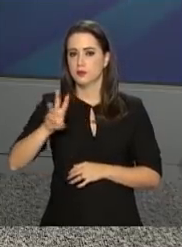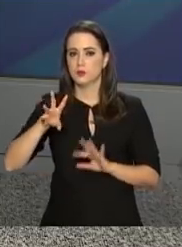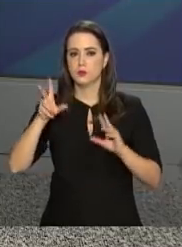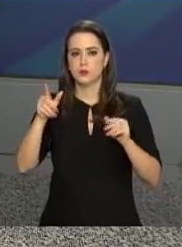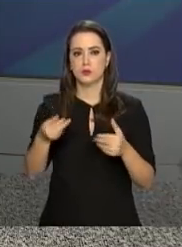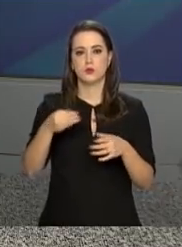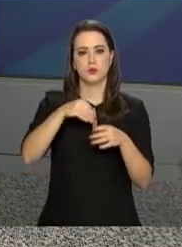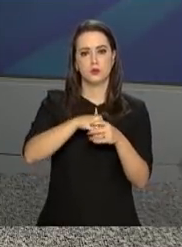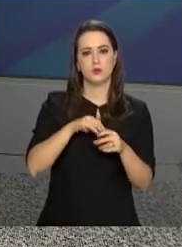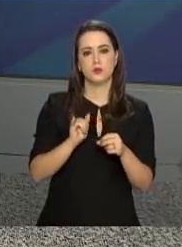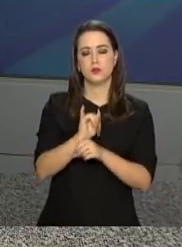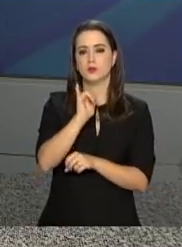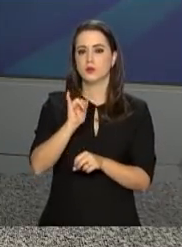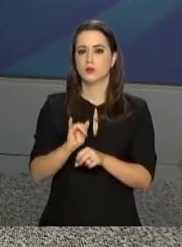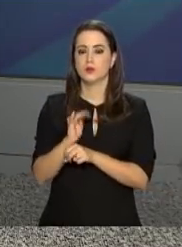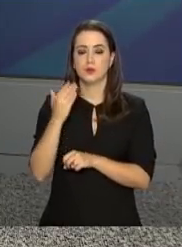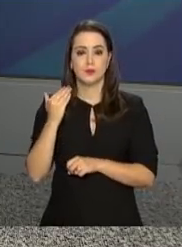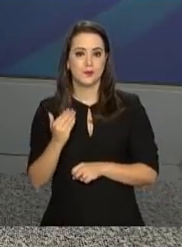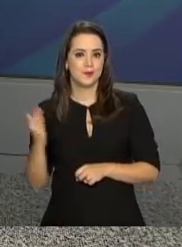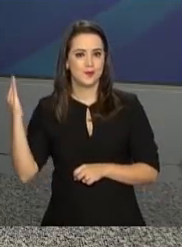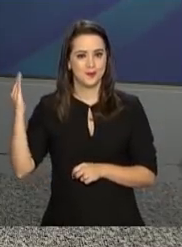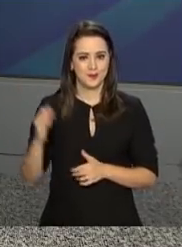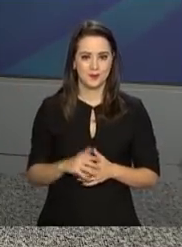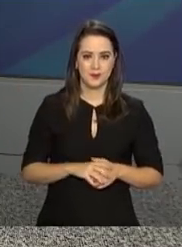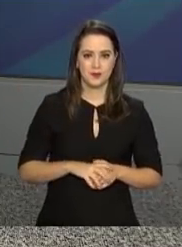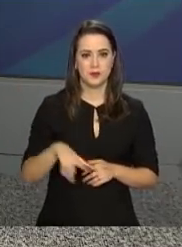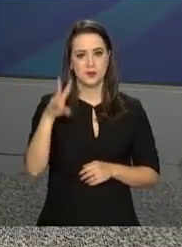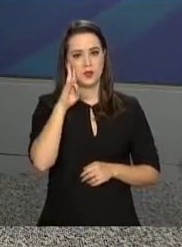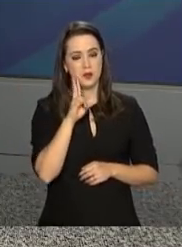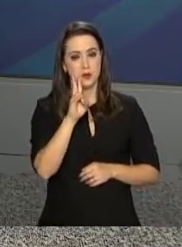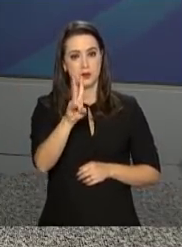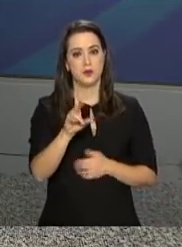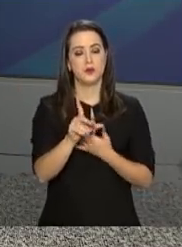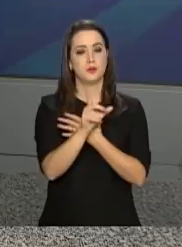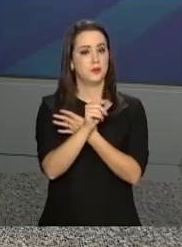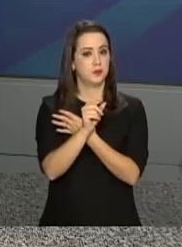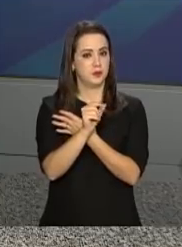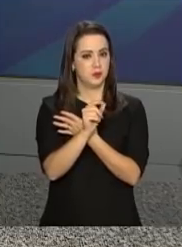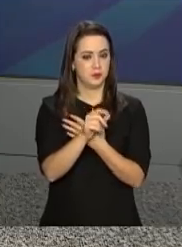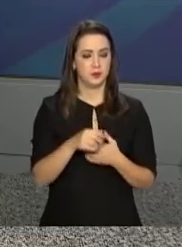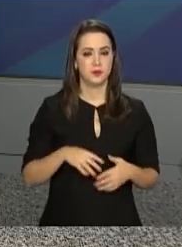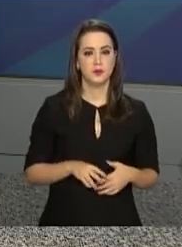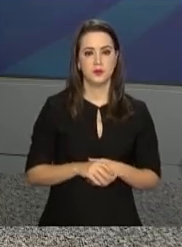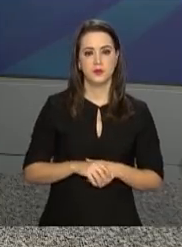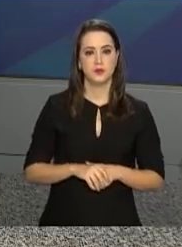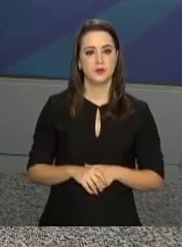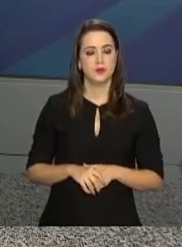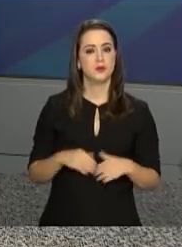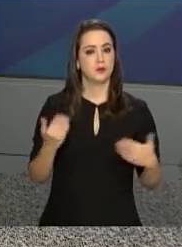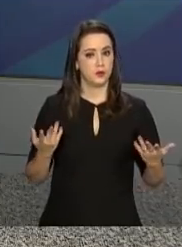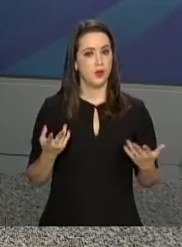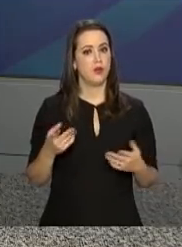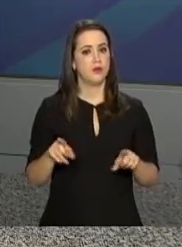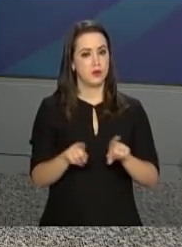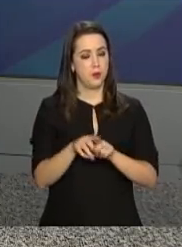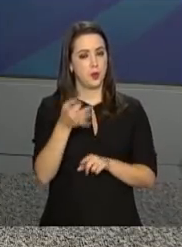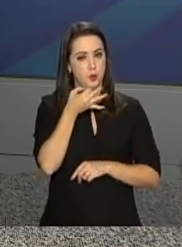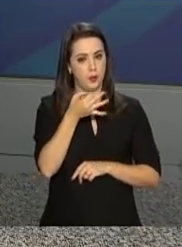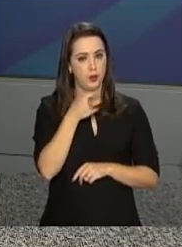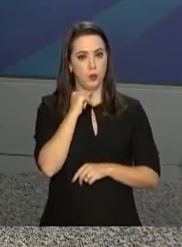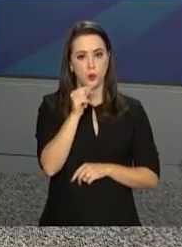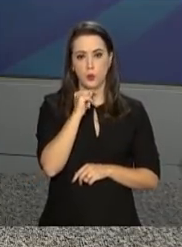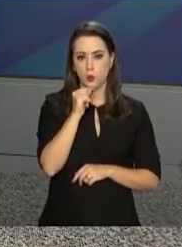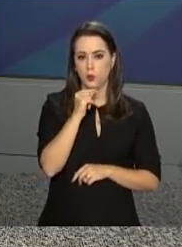NBR e todas as reportagens estão em nosso canal no YouTube acesse também o nosso perfil no Twitter e você pode mandar